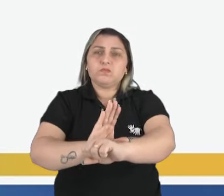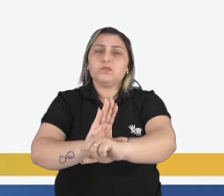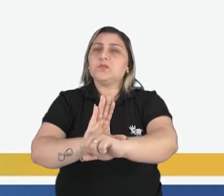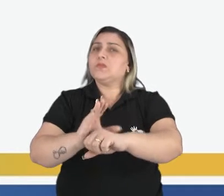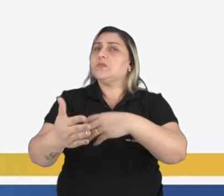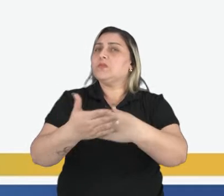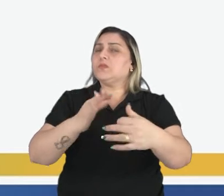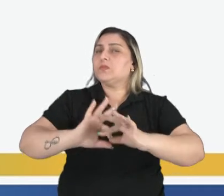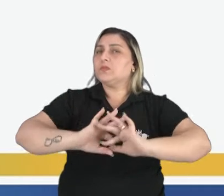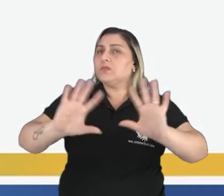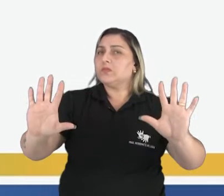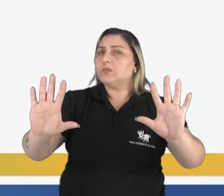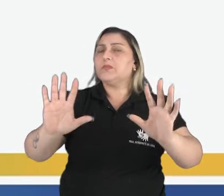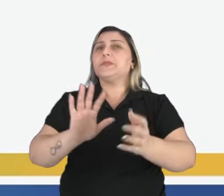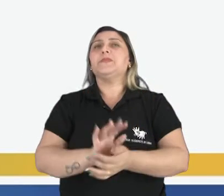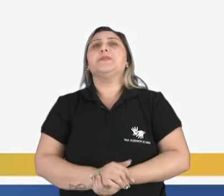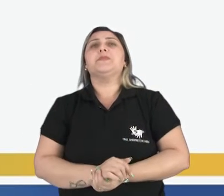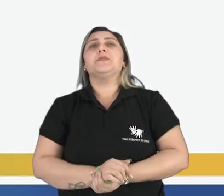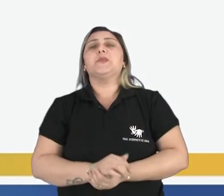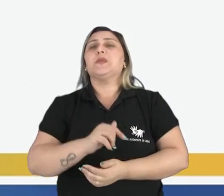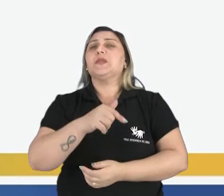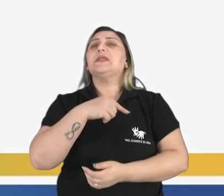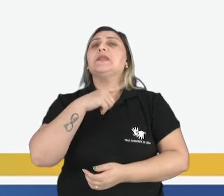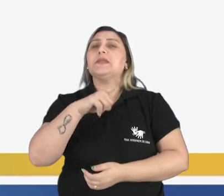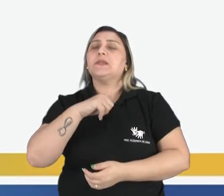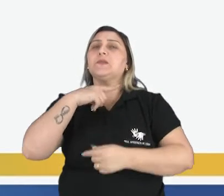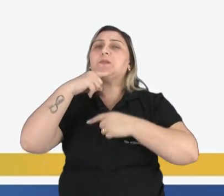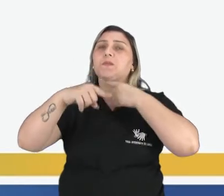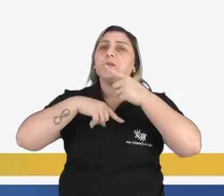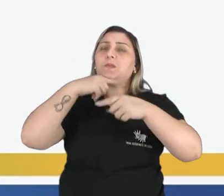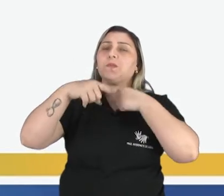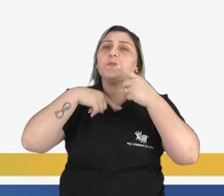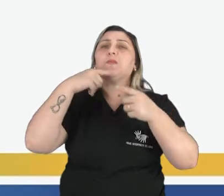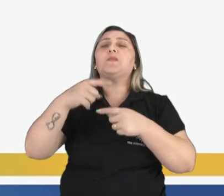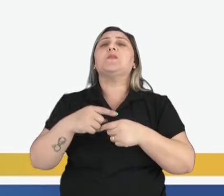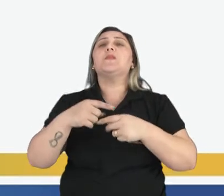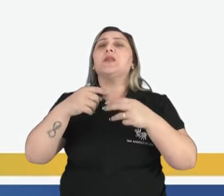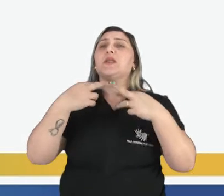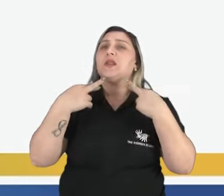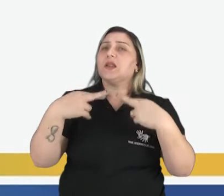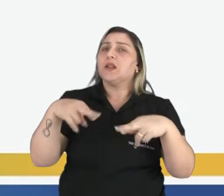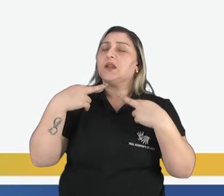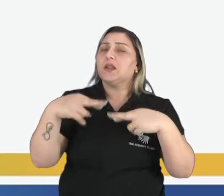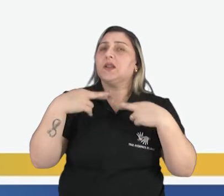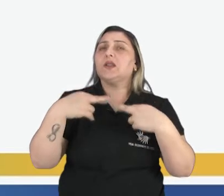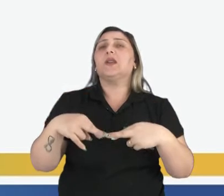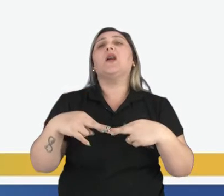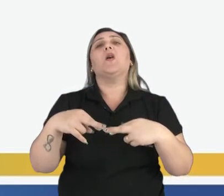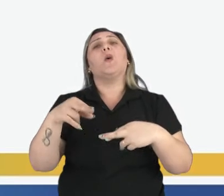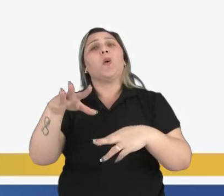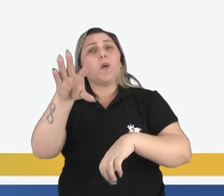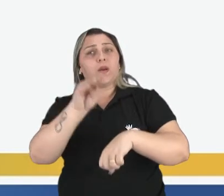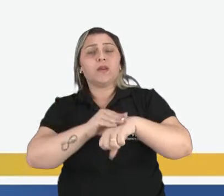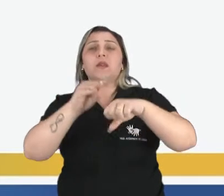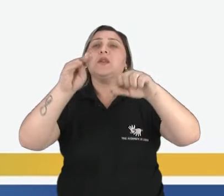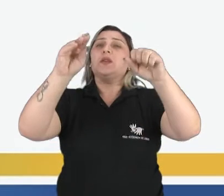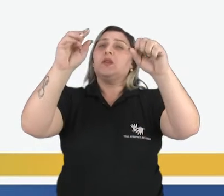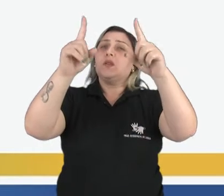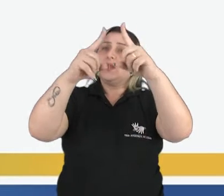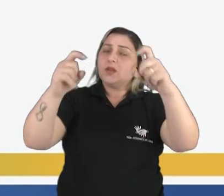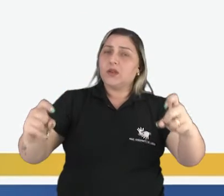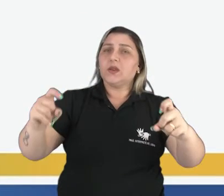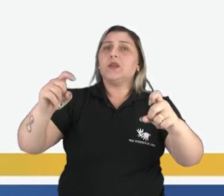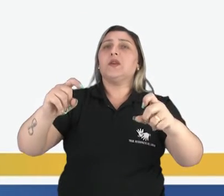vulgar gera incerteza intuitiva e pré-crítica, enquanto conhecimento científico